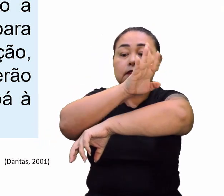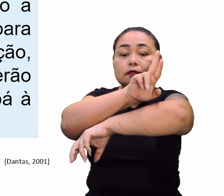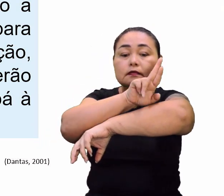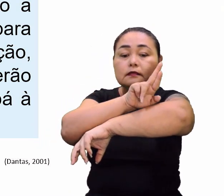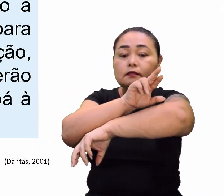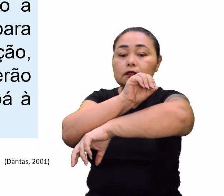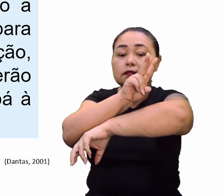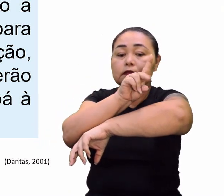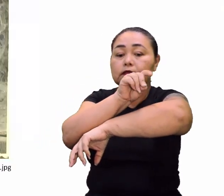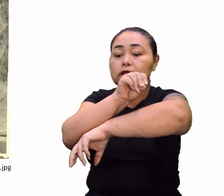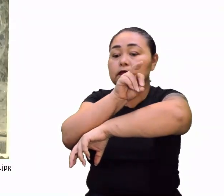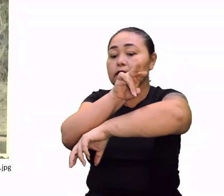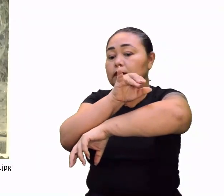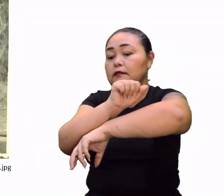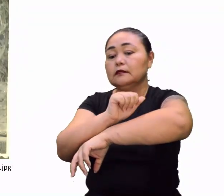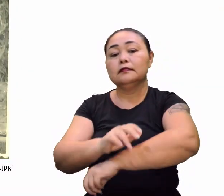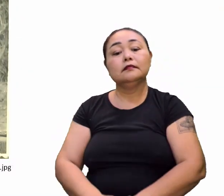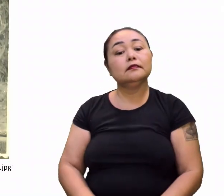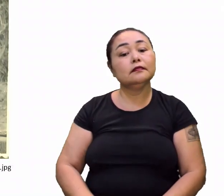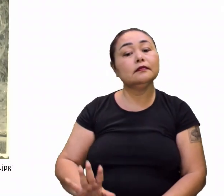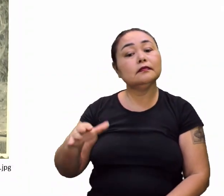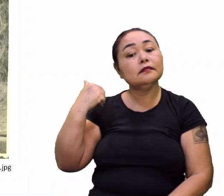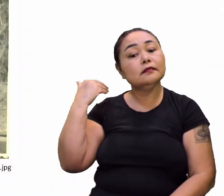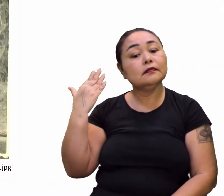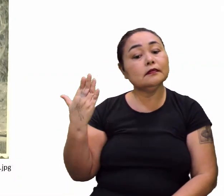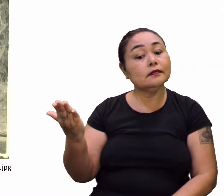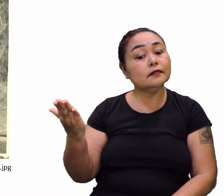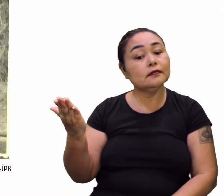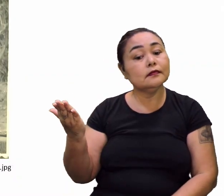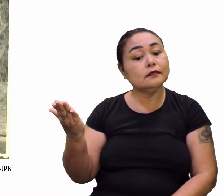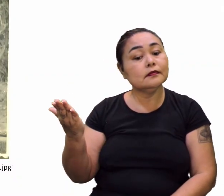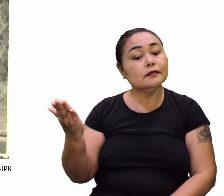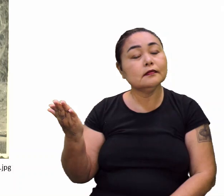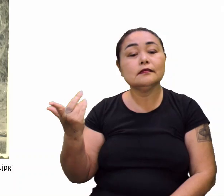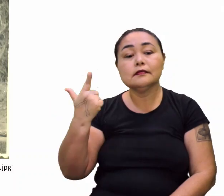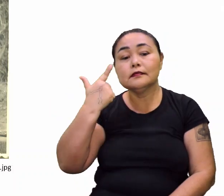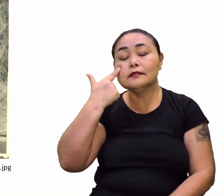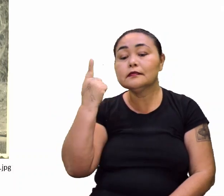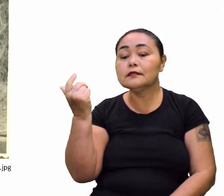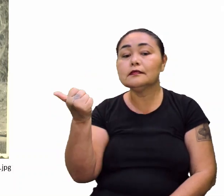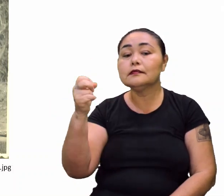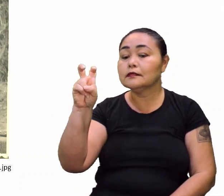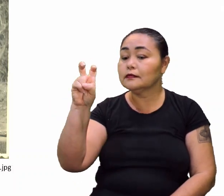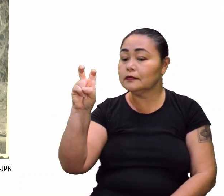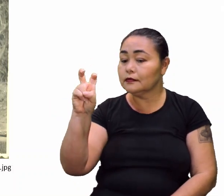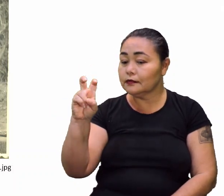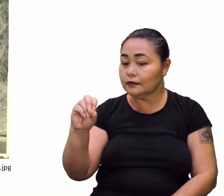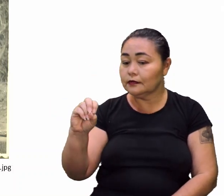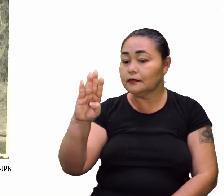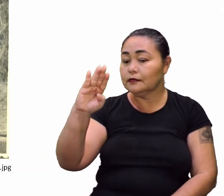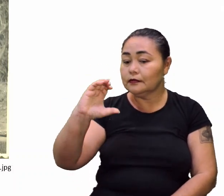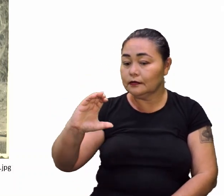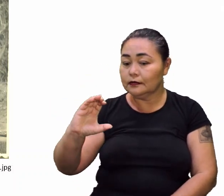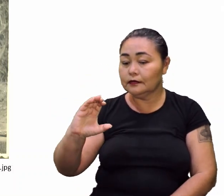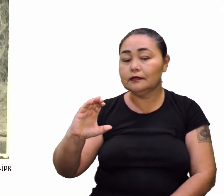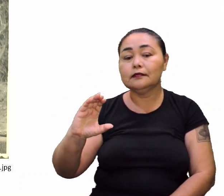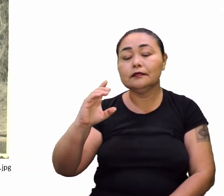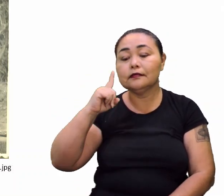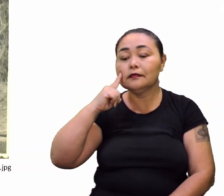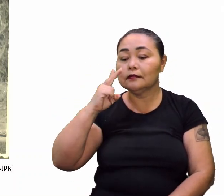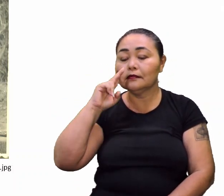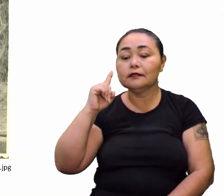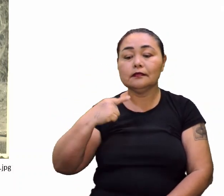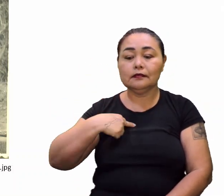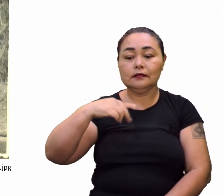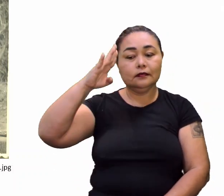rodovia. Exatamente. Olha aí, posso só falar no quinto beck que apareceu aí os soldados